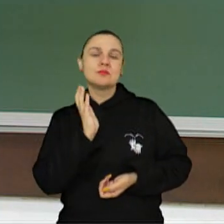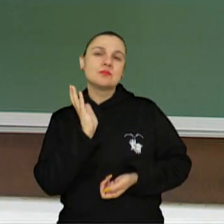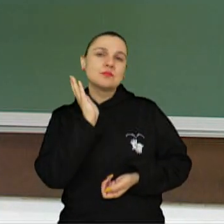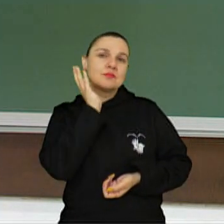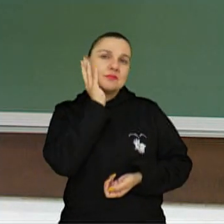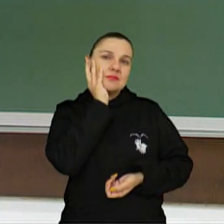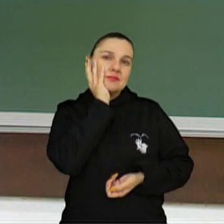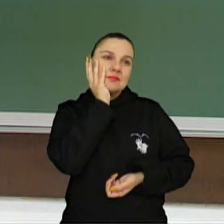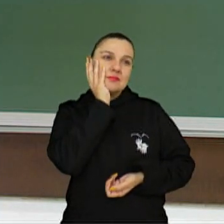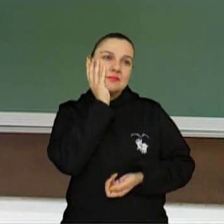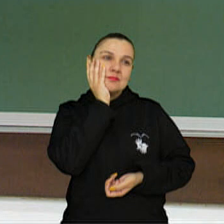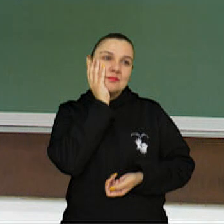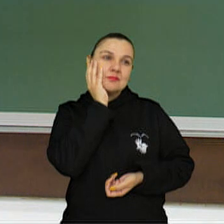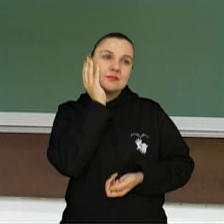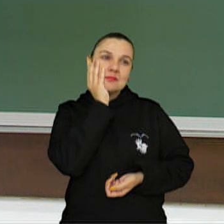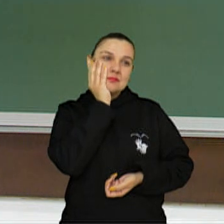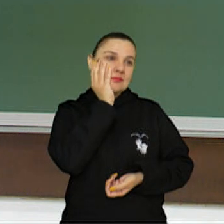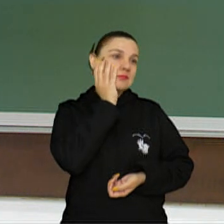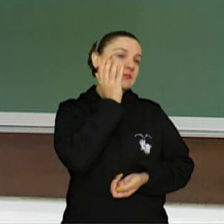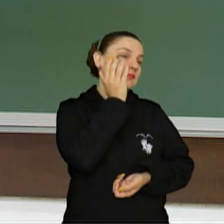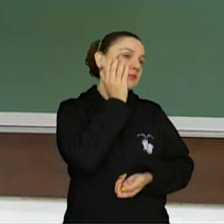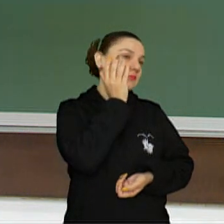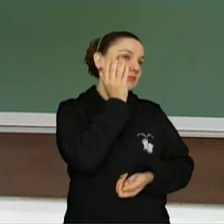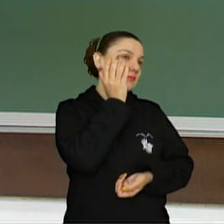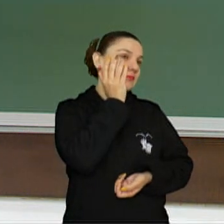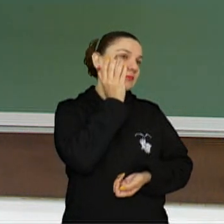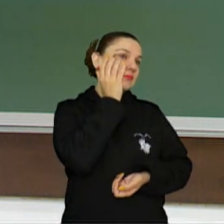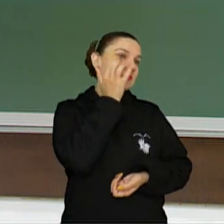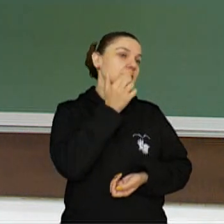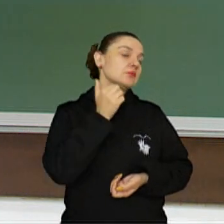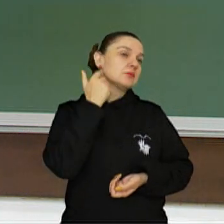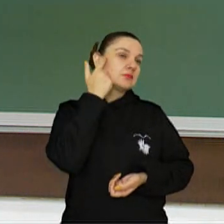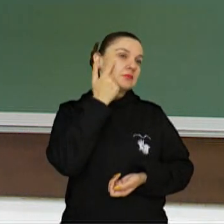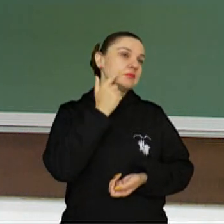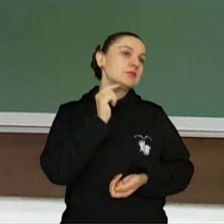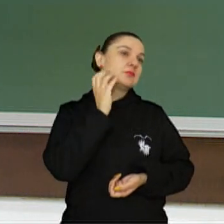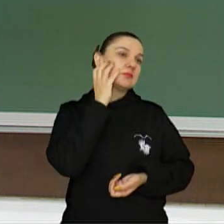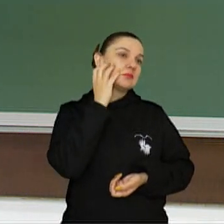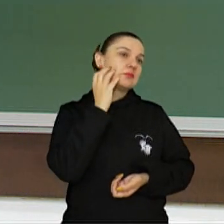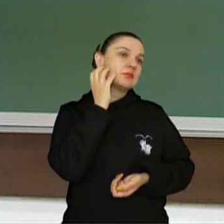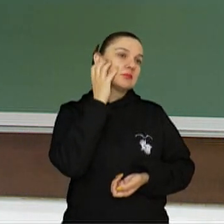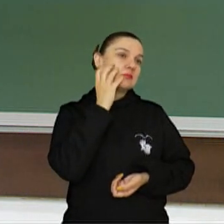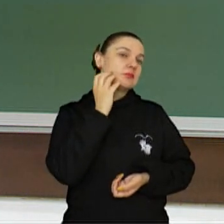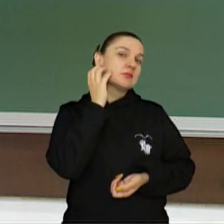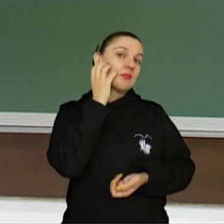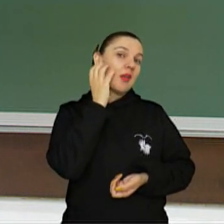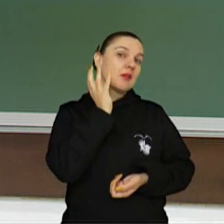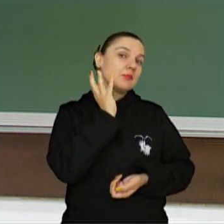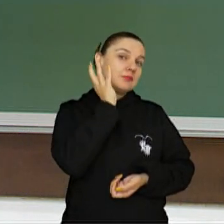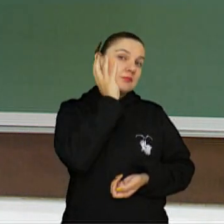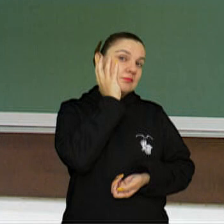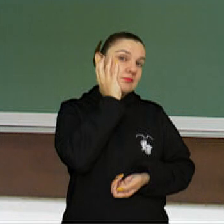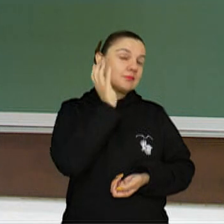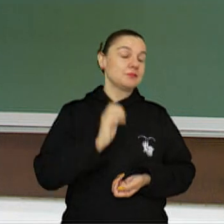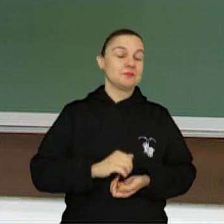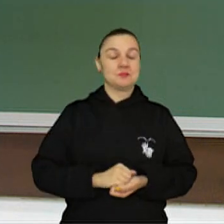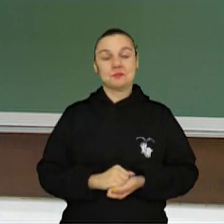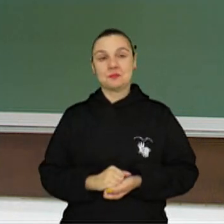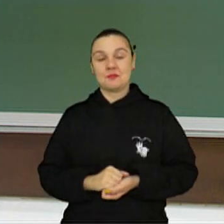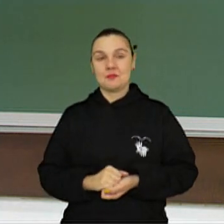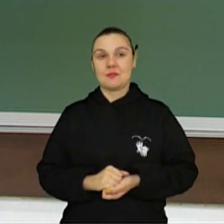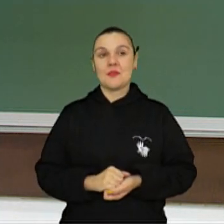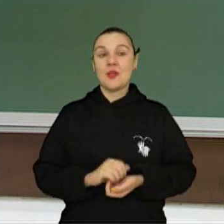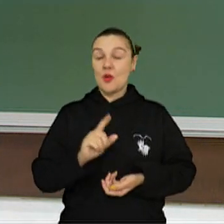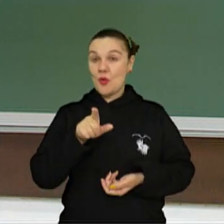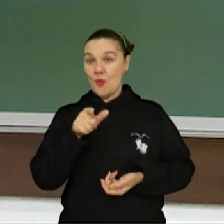chico apontando a mão, ou seja, aqui cerca de la mejilla, certo? A bochecha, ok? E